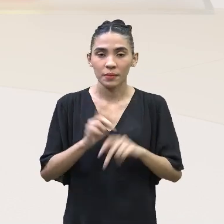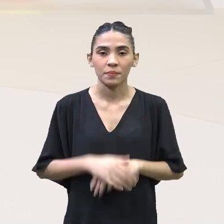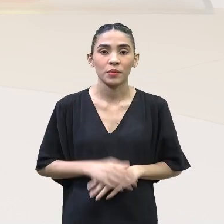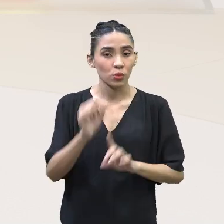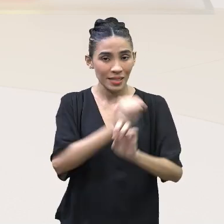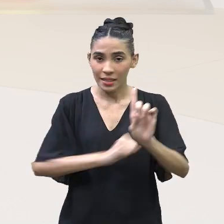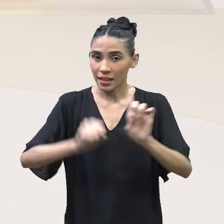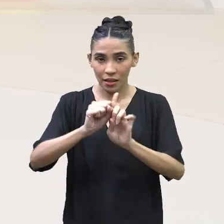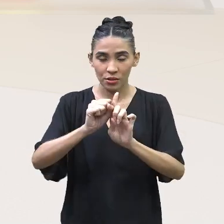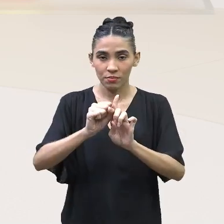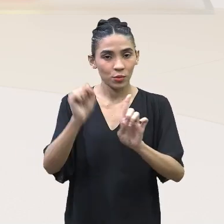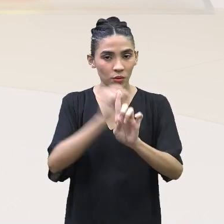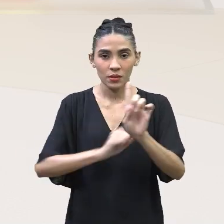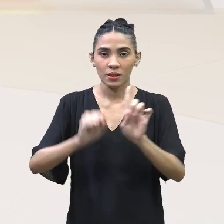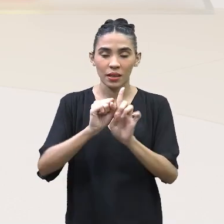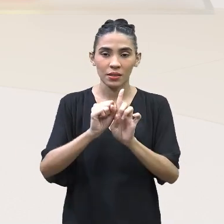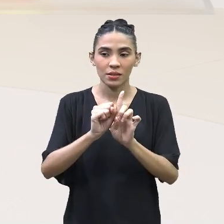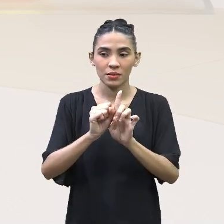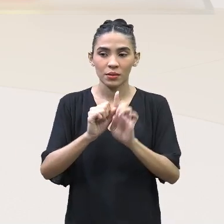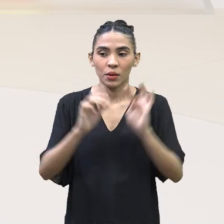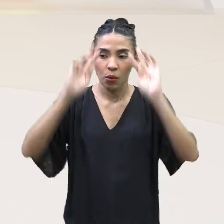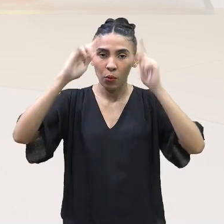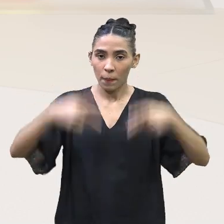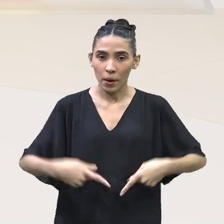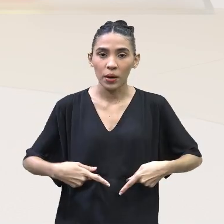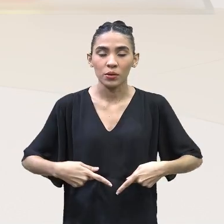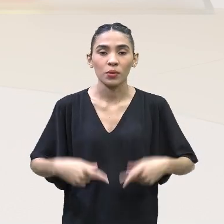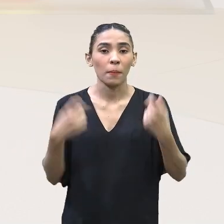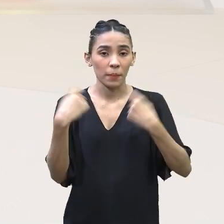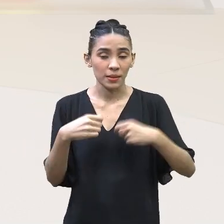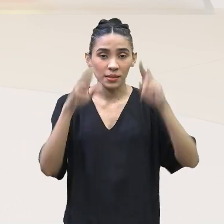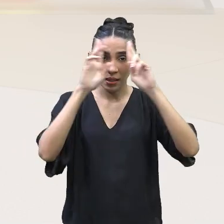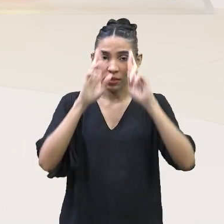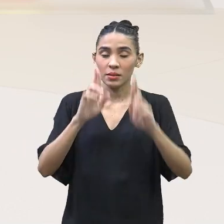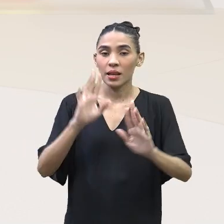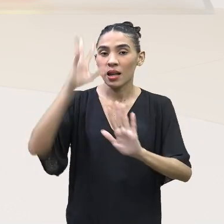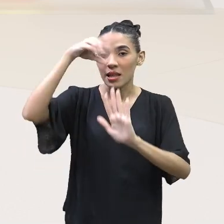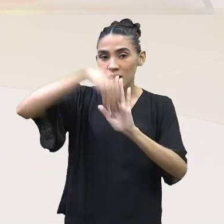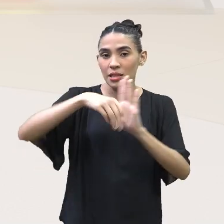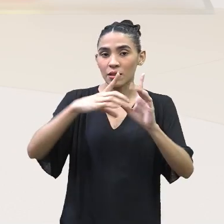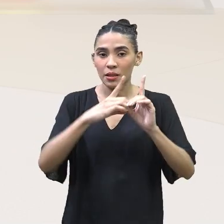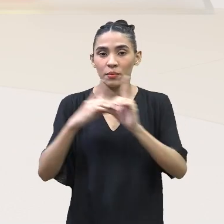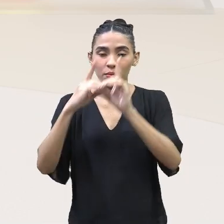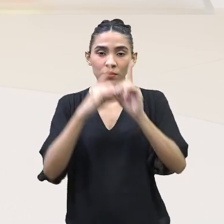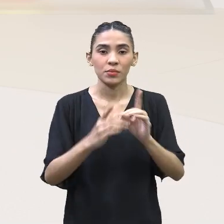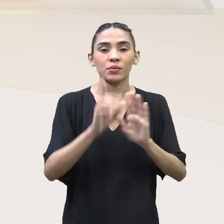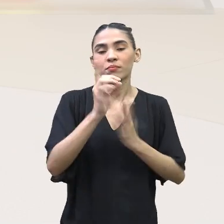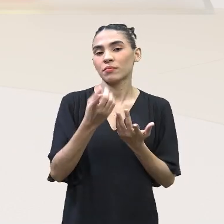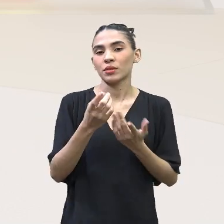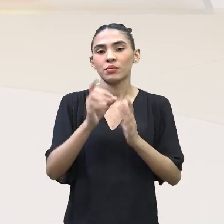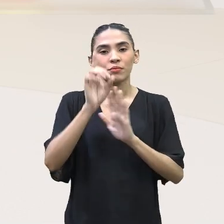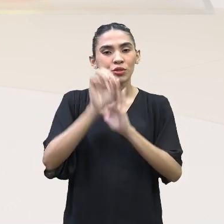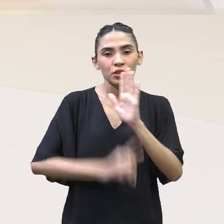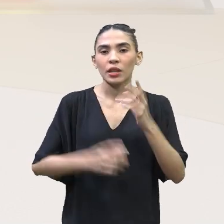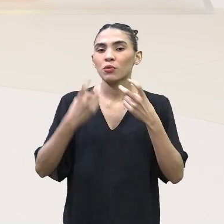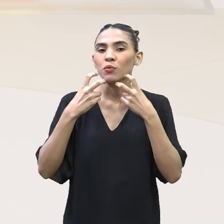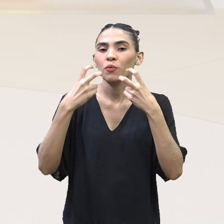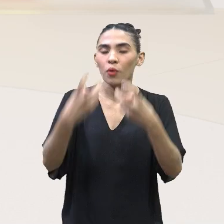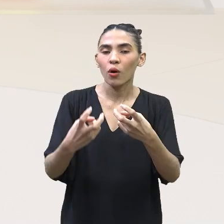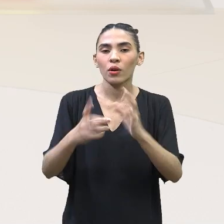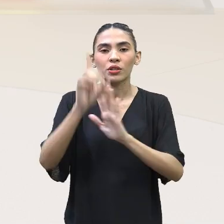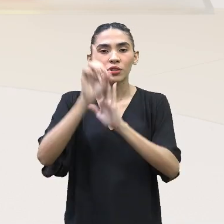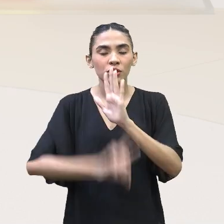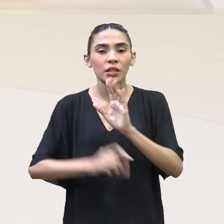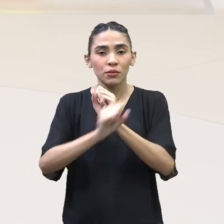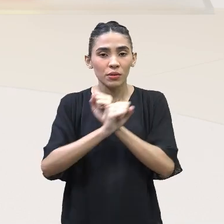e mulher e homem. Deve-se respeitar, dentro da democracia, o seu direito de voz, de fala e